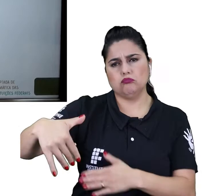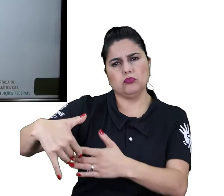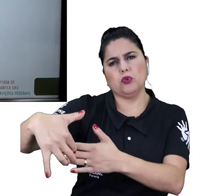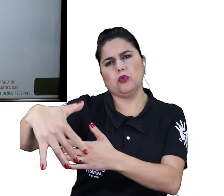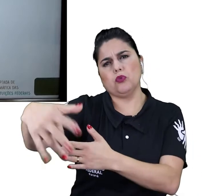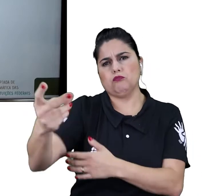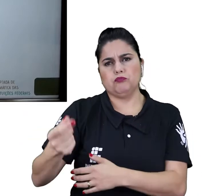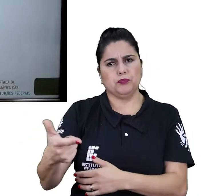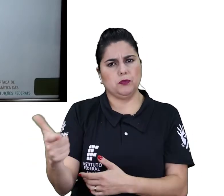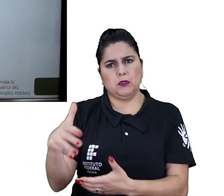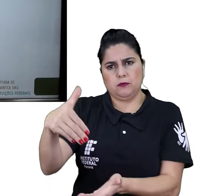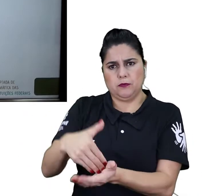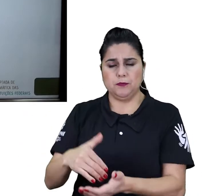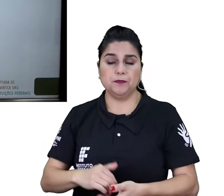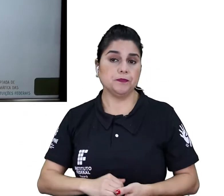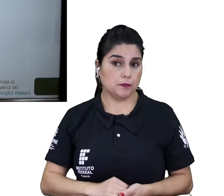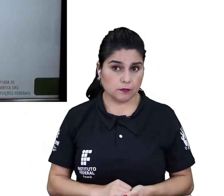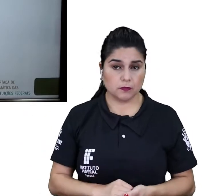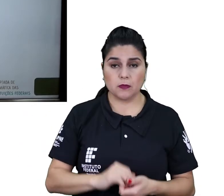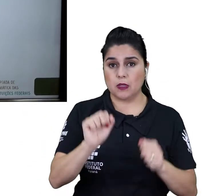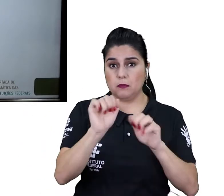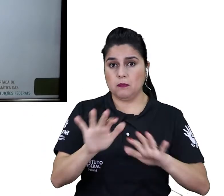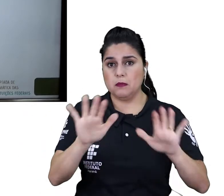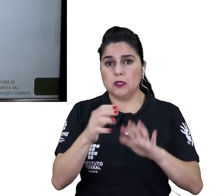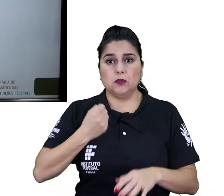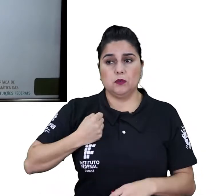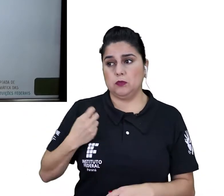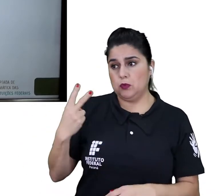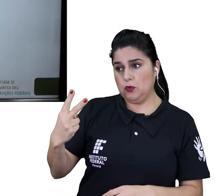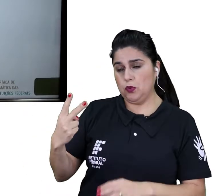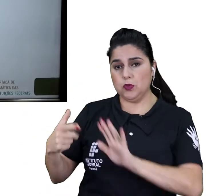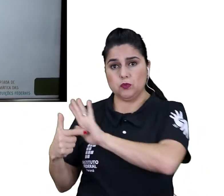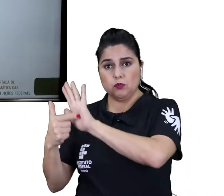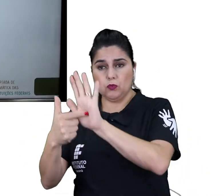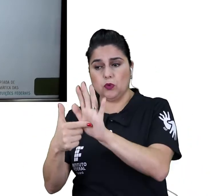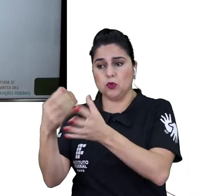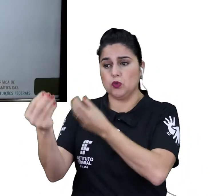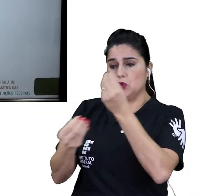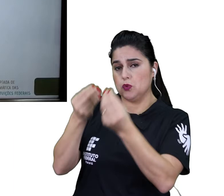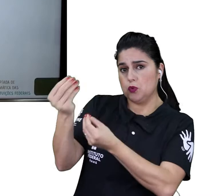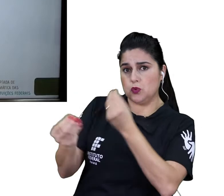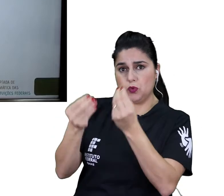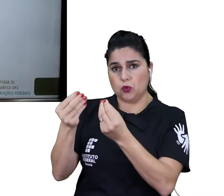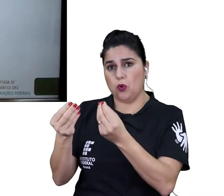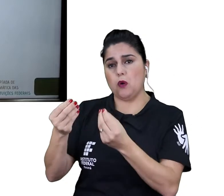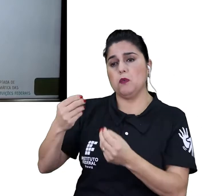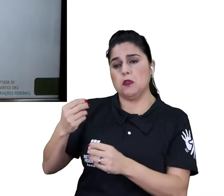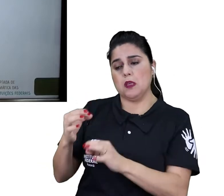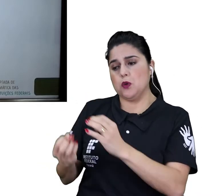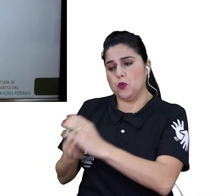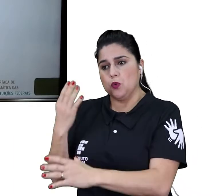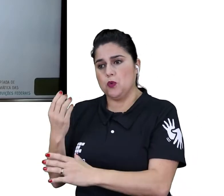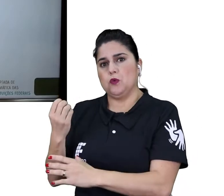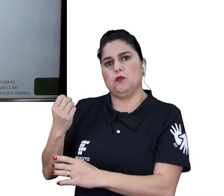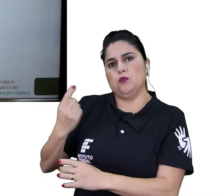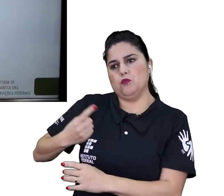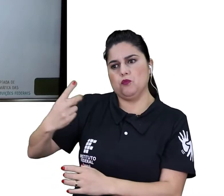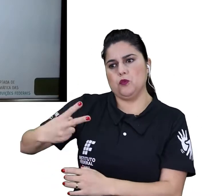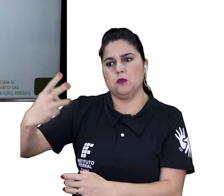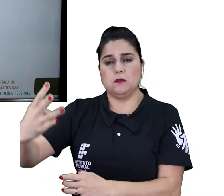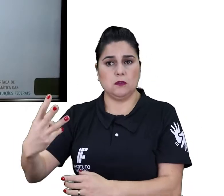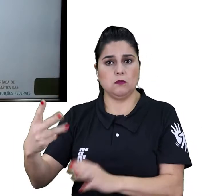diante, indefinidamente. A figura 2, mostrada a seguir, ilustra a construção dos três primeiros